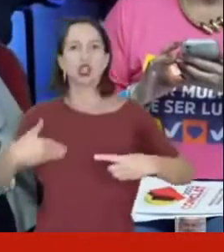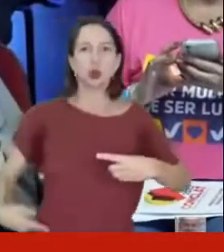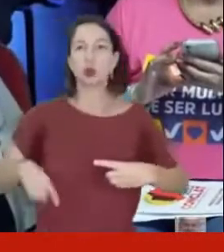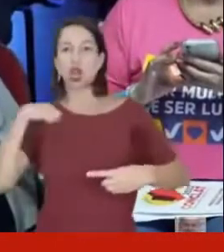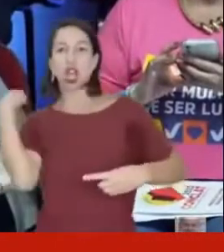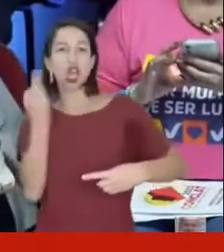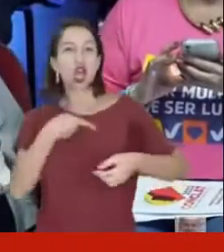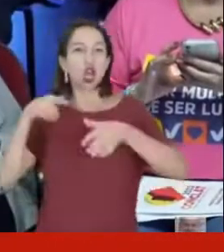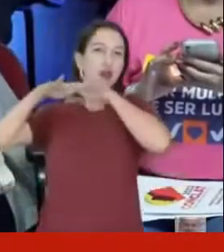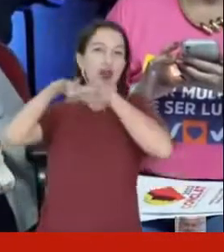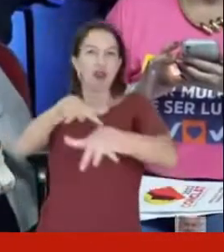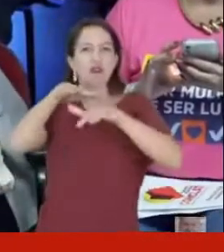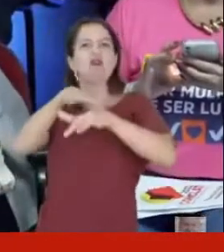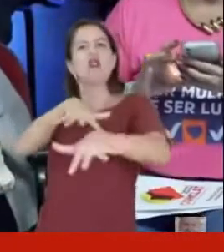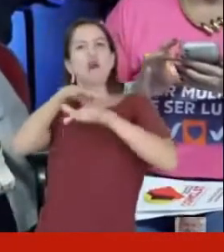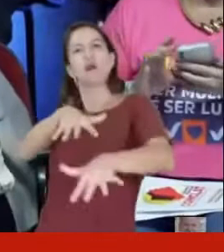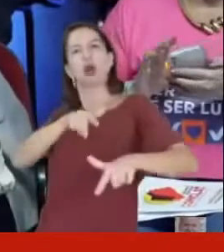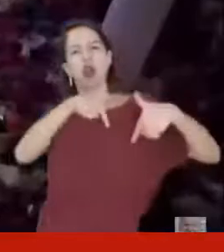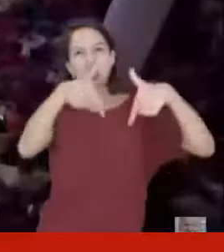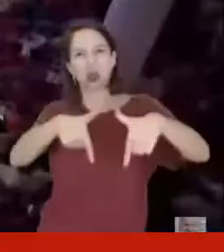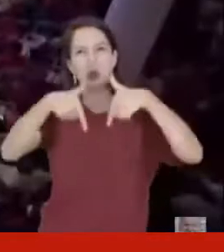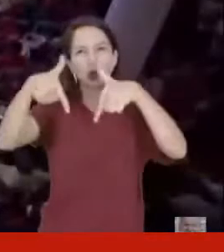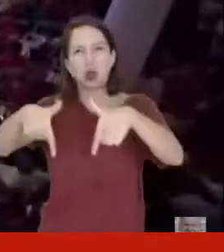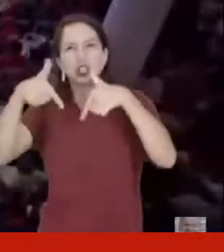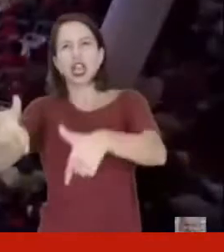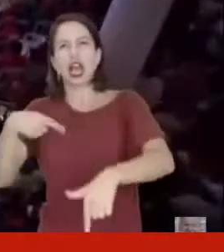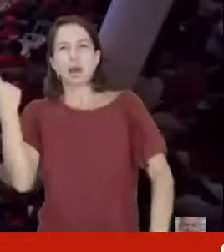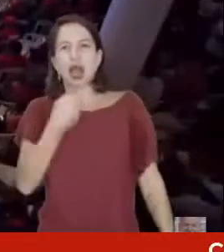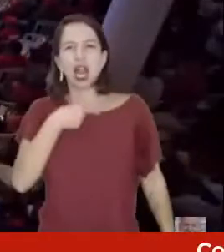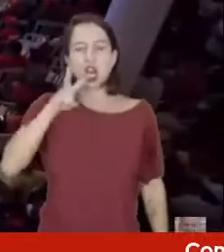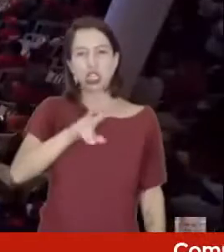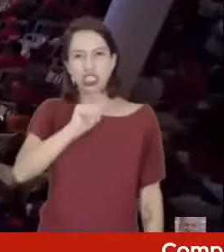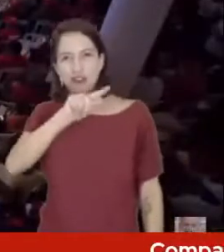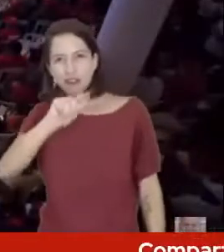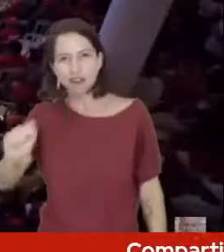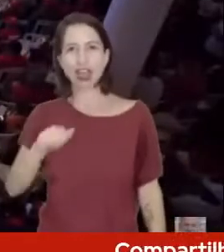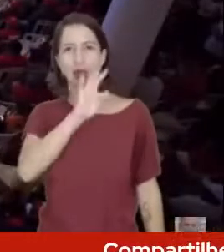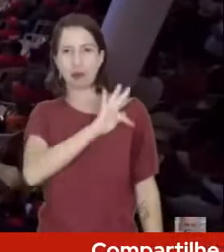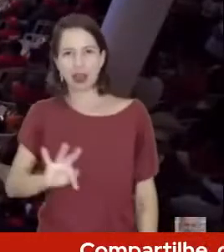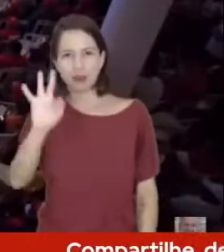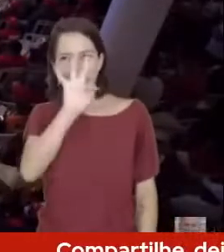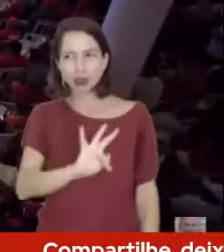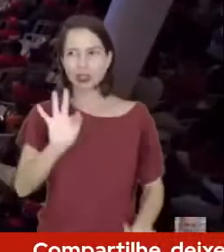nossa faculdade, pela nossa família. Chega de feminicídio.